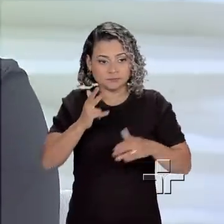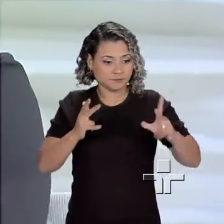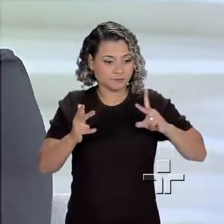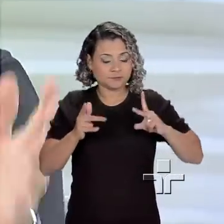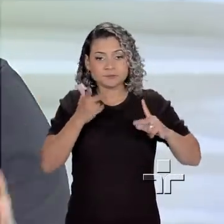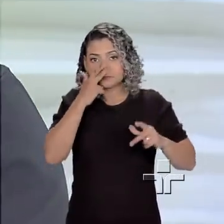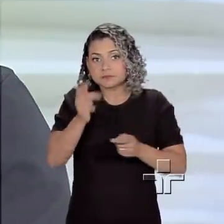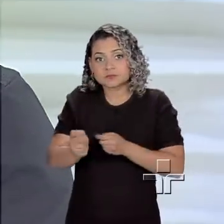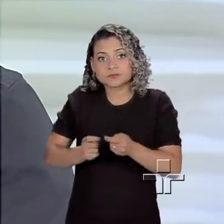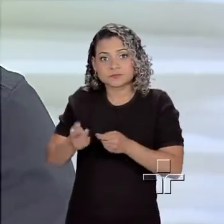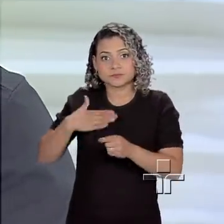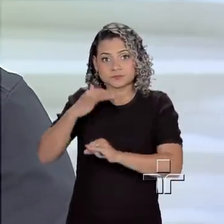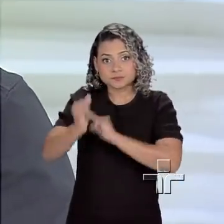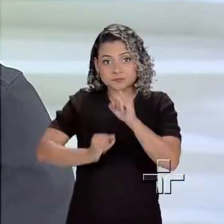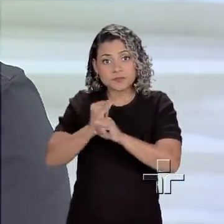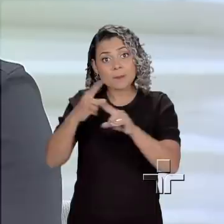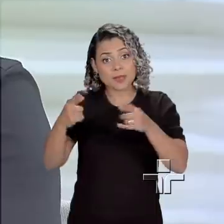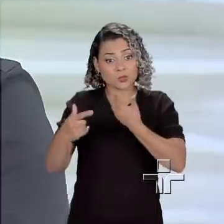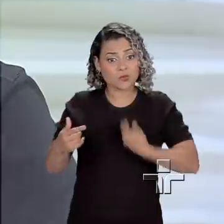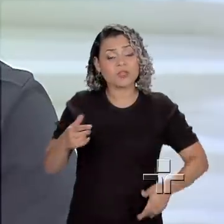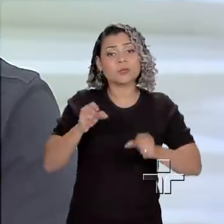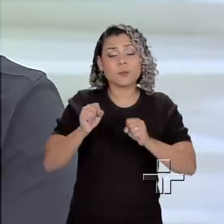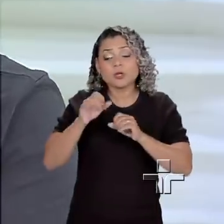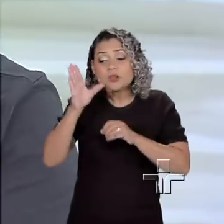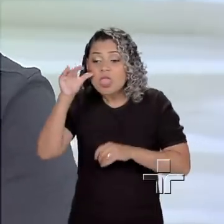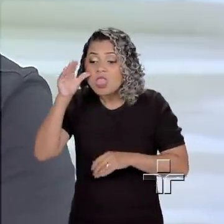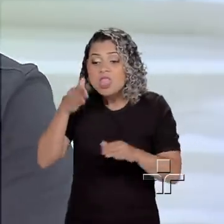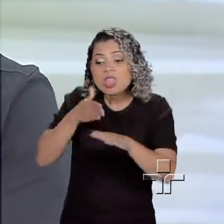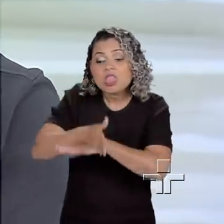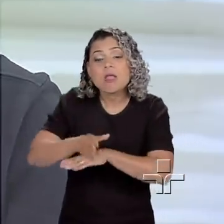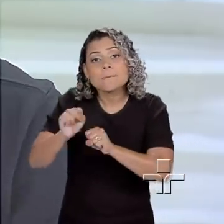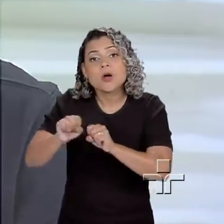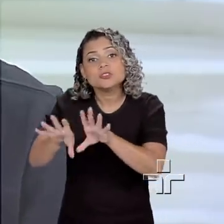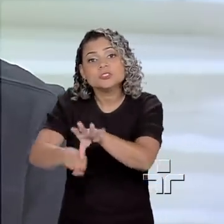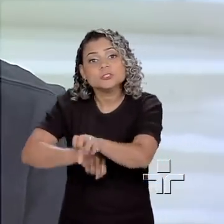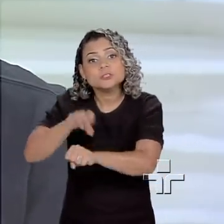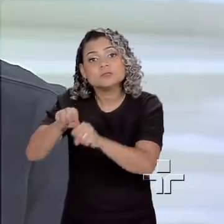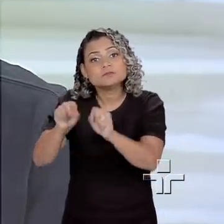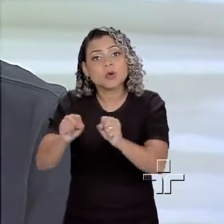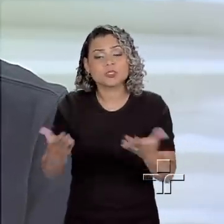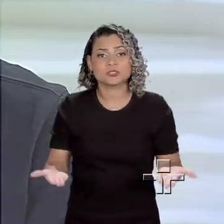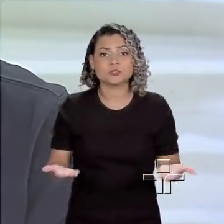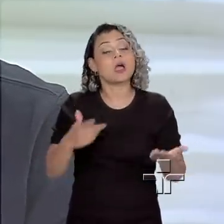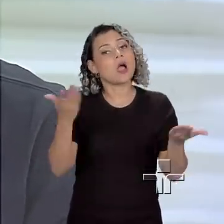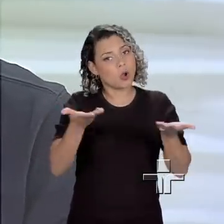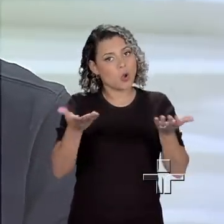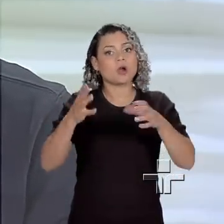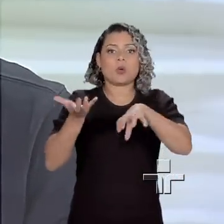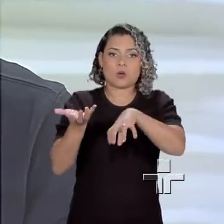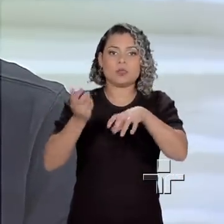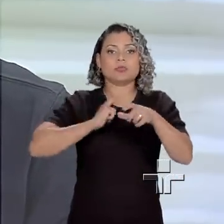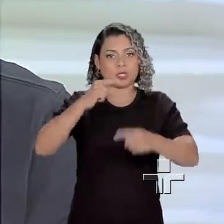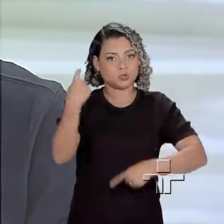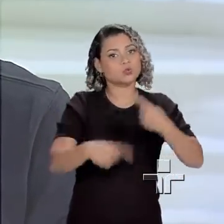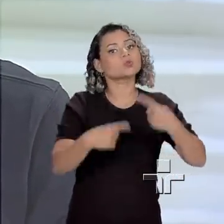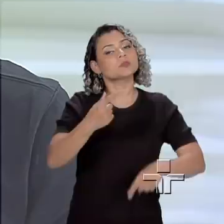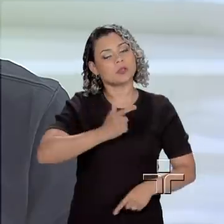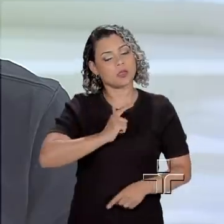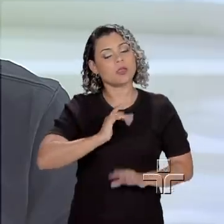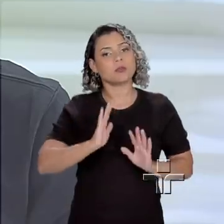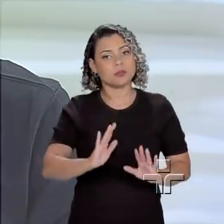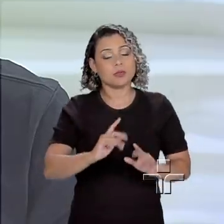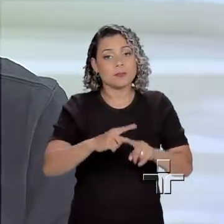Estado pode fazer o que ele quiser e bem entender. Isso está em discussão atualmente no Congresso. Então, na hora